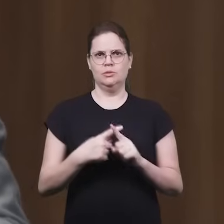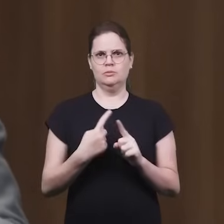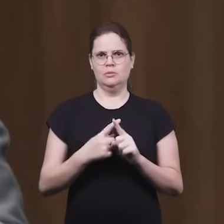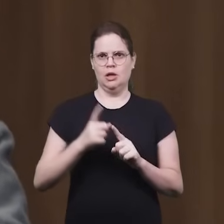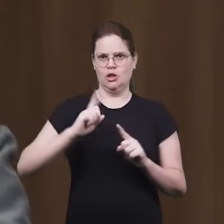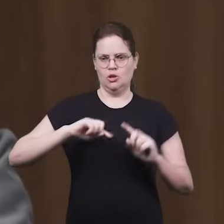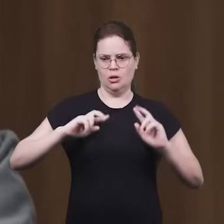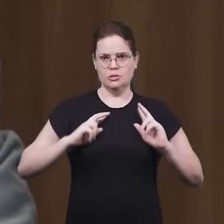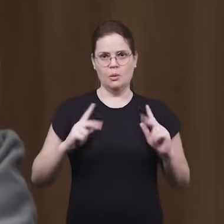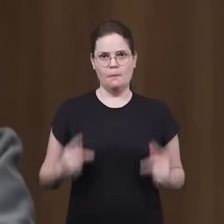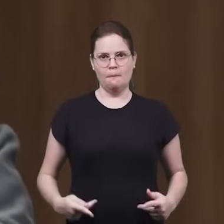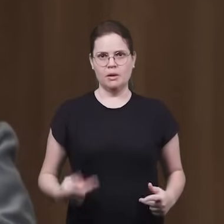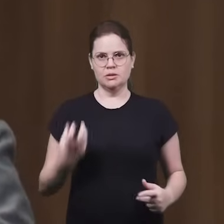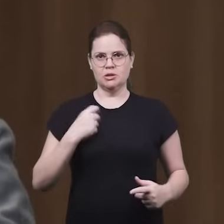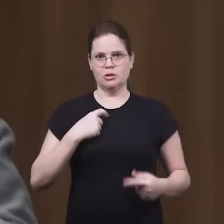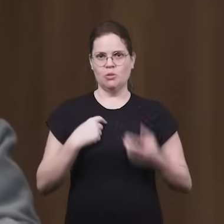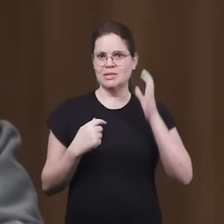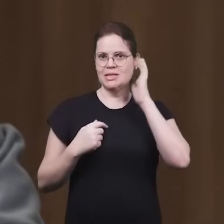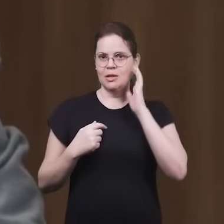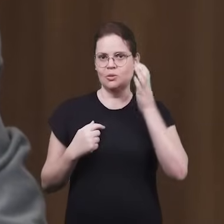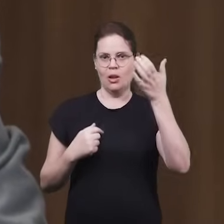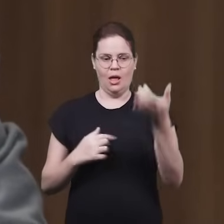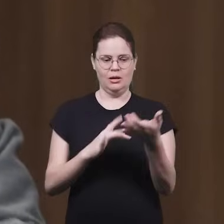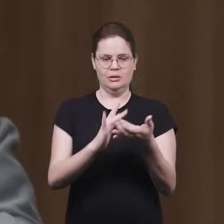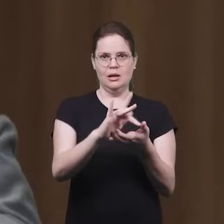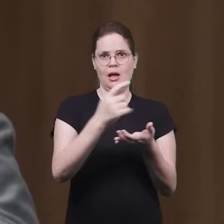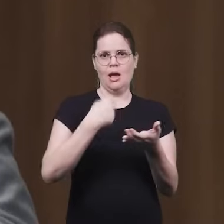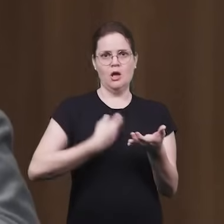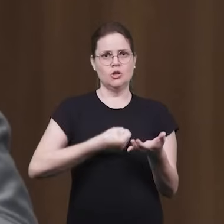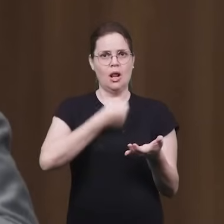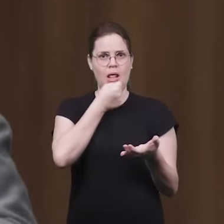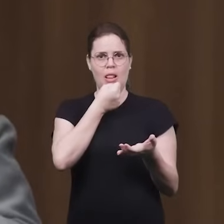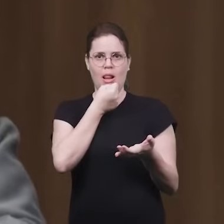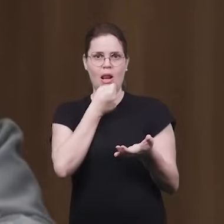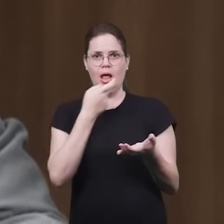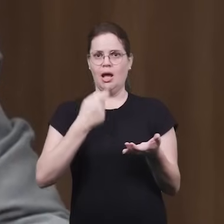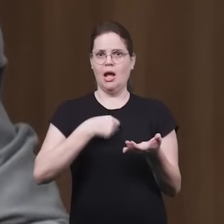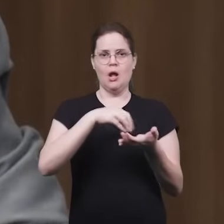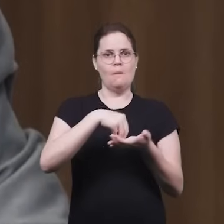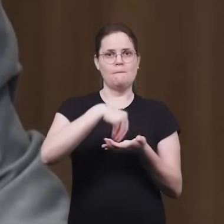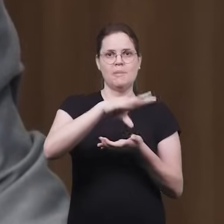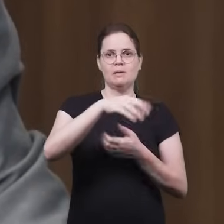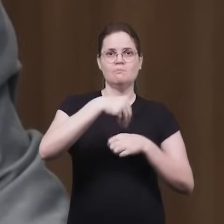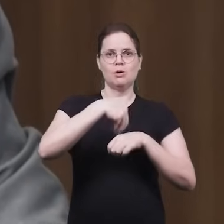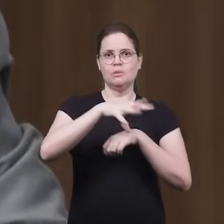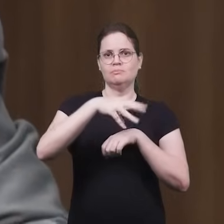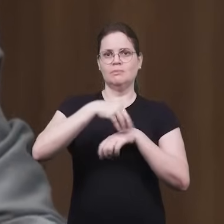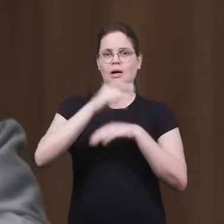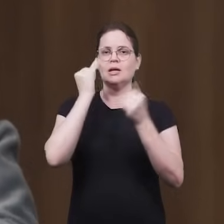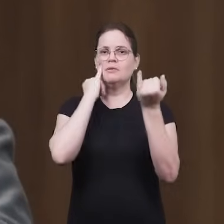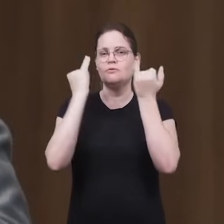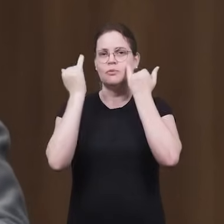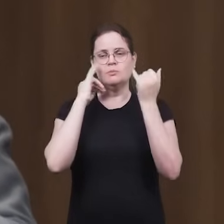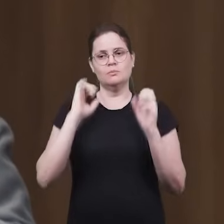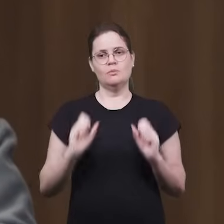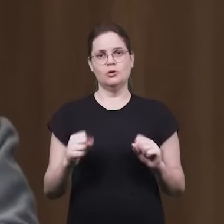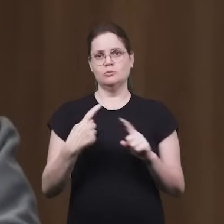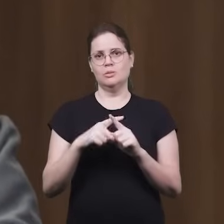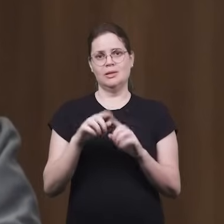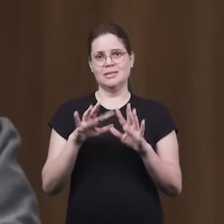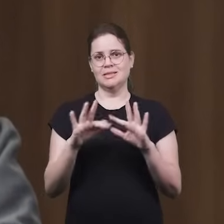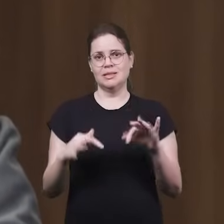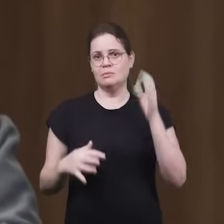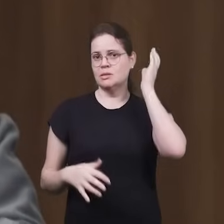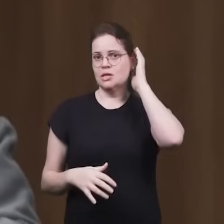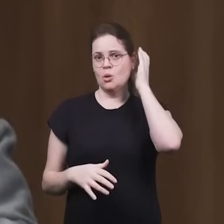na mão é um repórter. Cada um de nós é um jornalista. Cada um de nós é um propagador de informação com um simples celular na